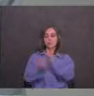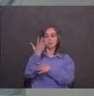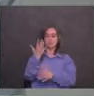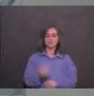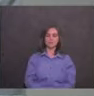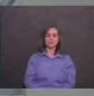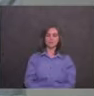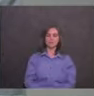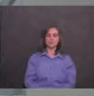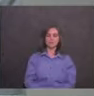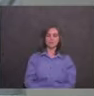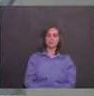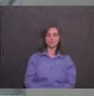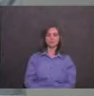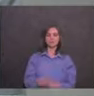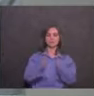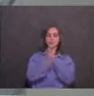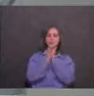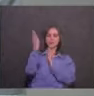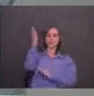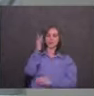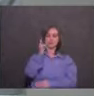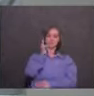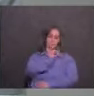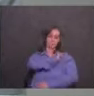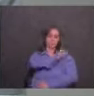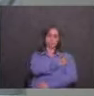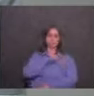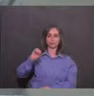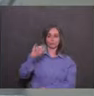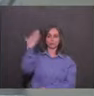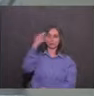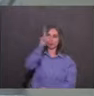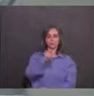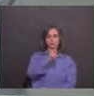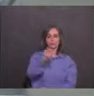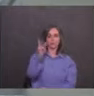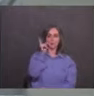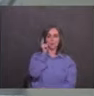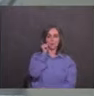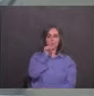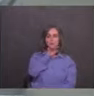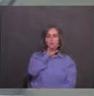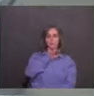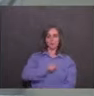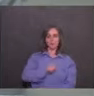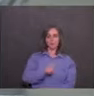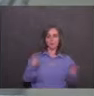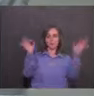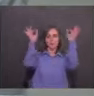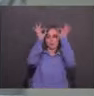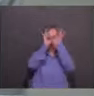Benedicat vos omnipotens Deus, Pater et Filius et